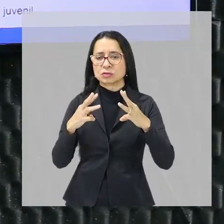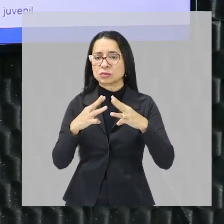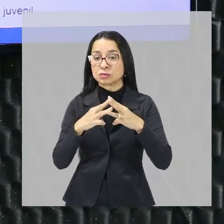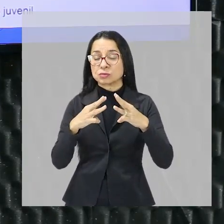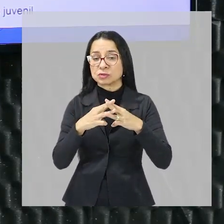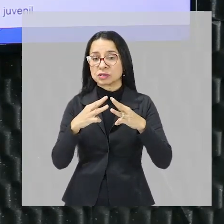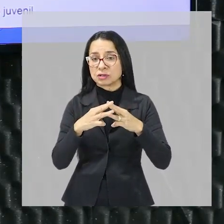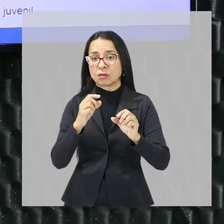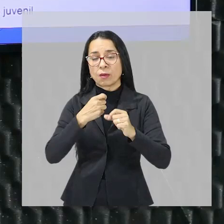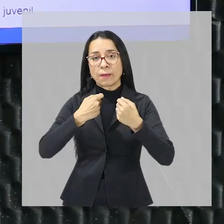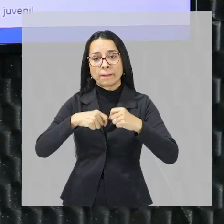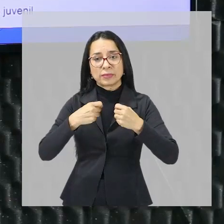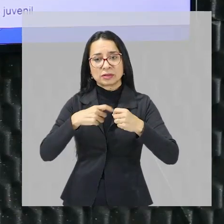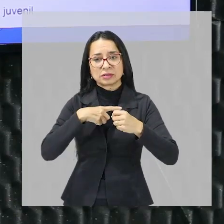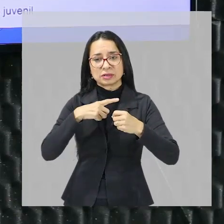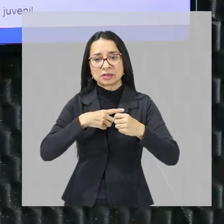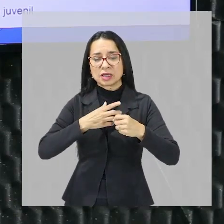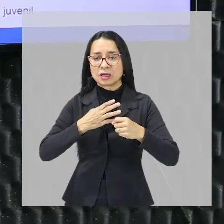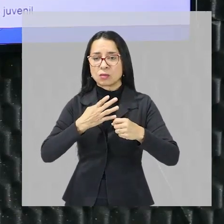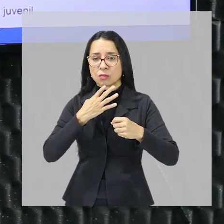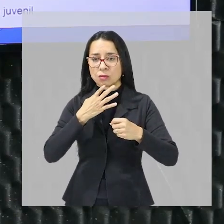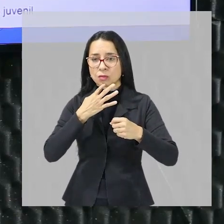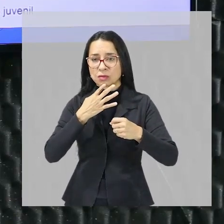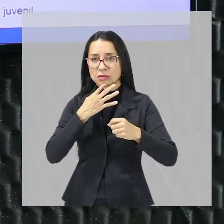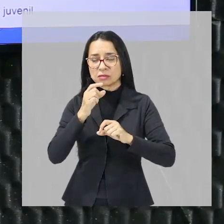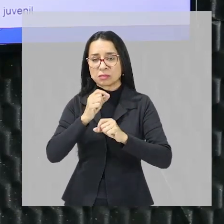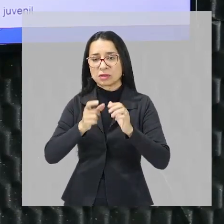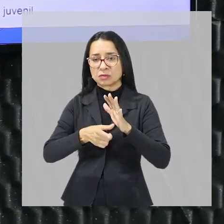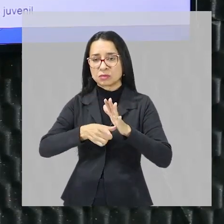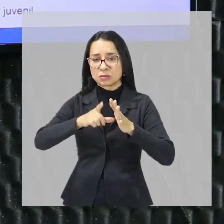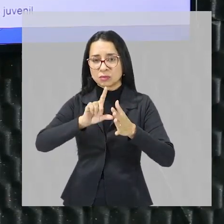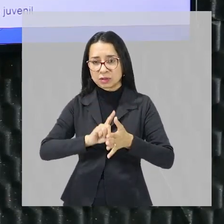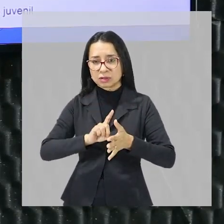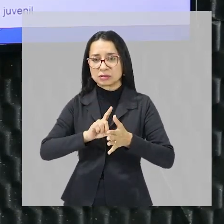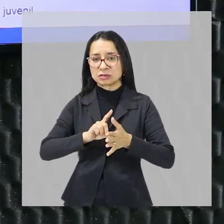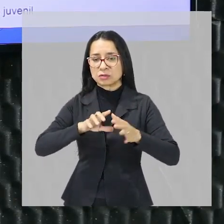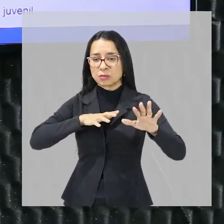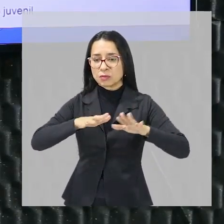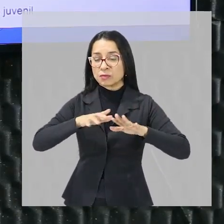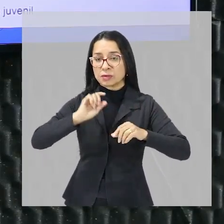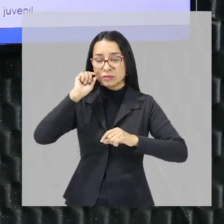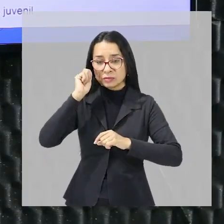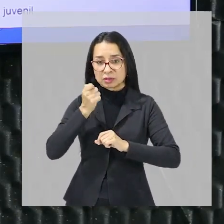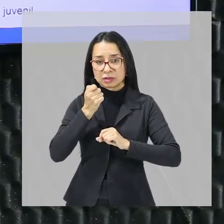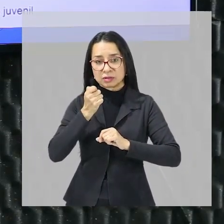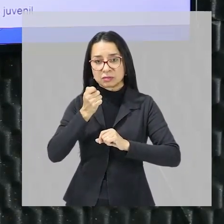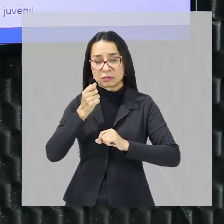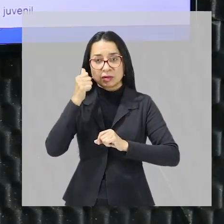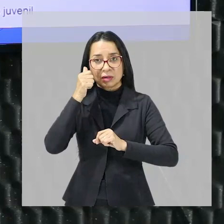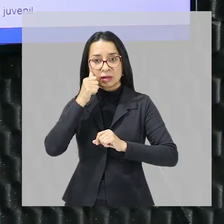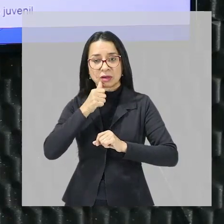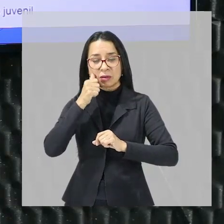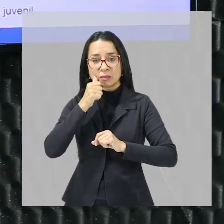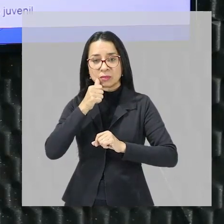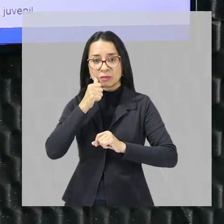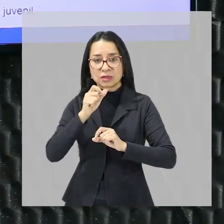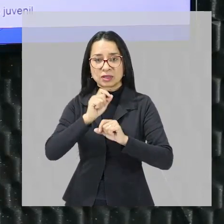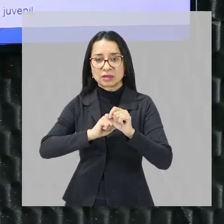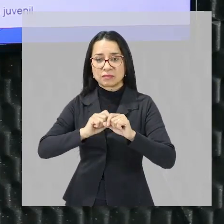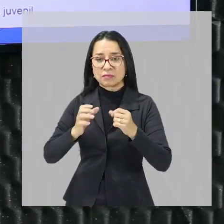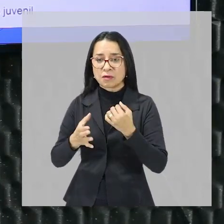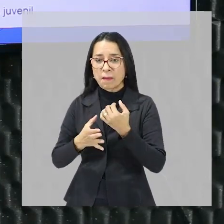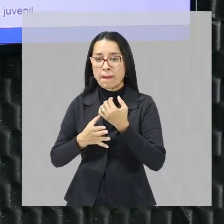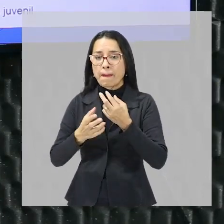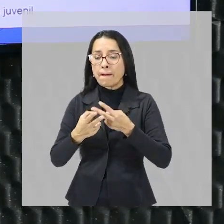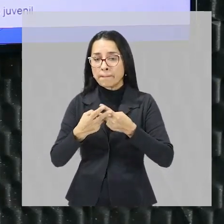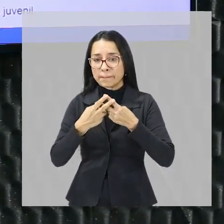da história do movimento negro. A Rosa Parks foi presa em 55 por ter se negado a ceder o seu lugar no ônibus